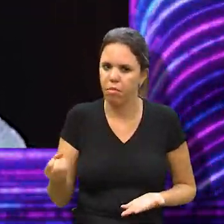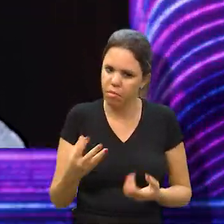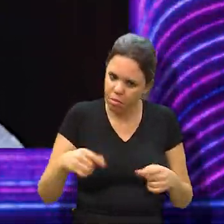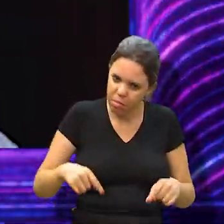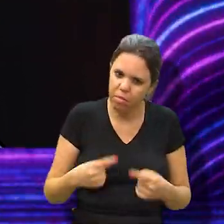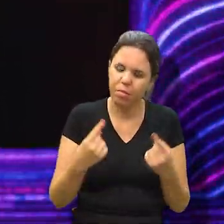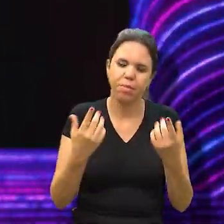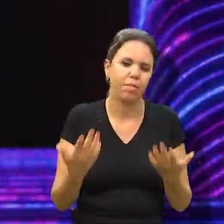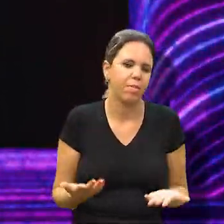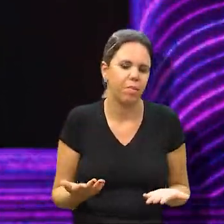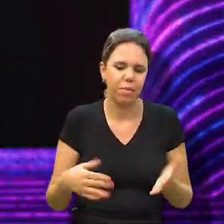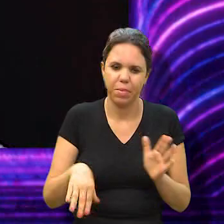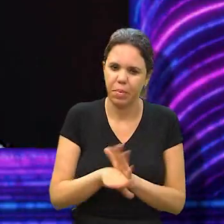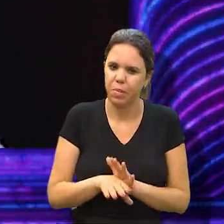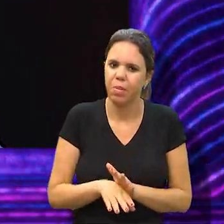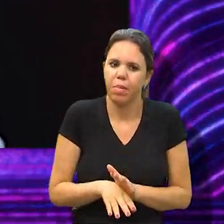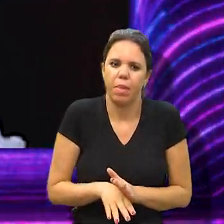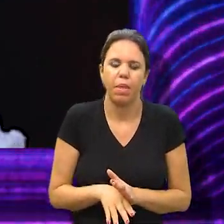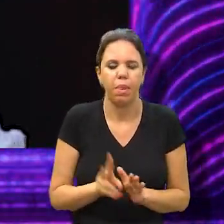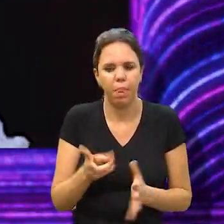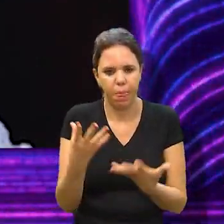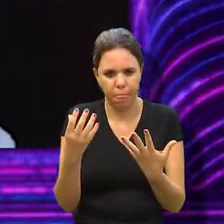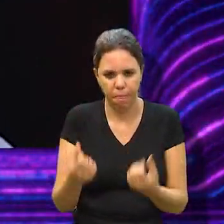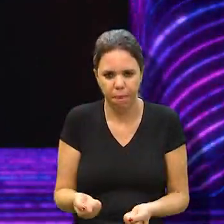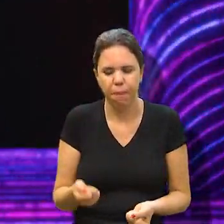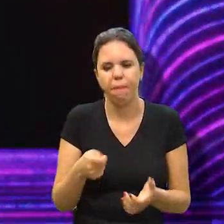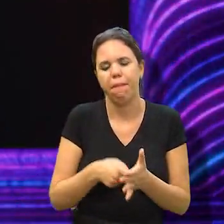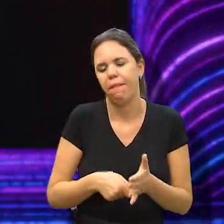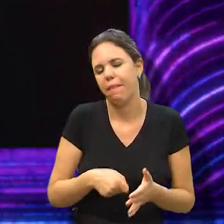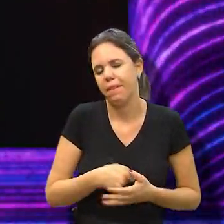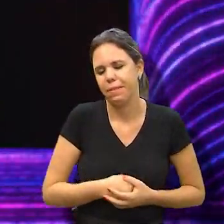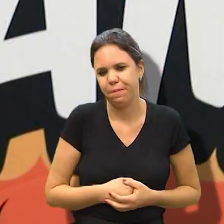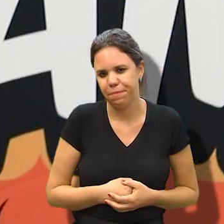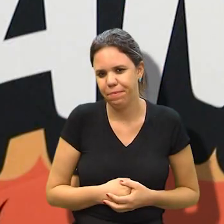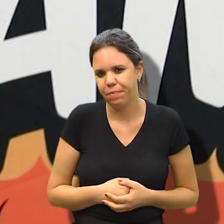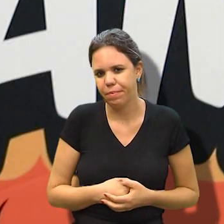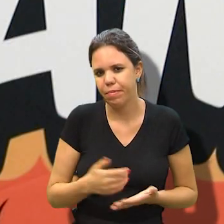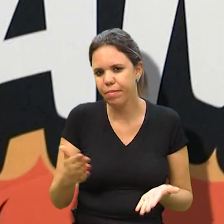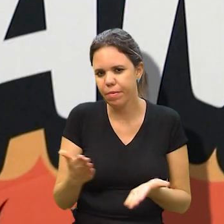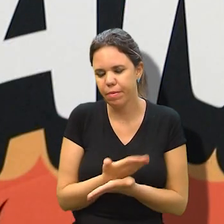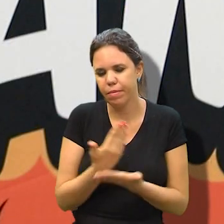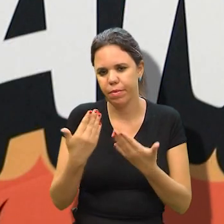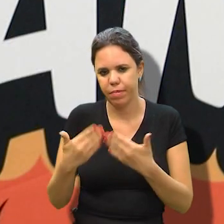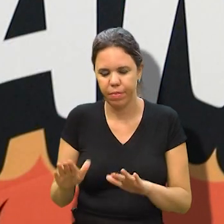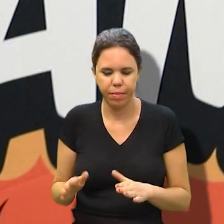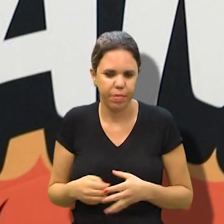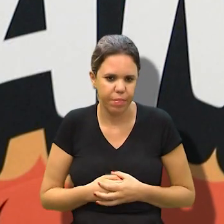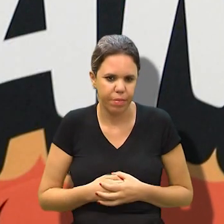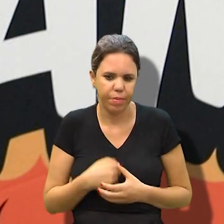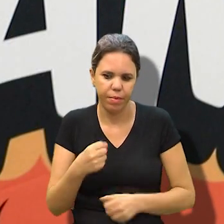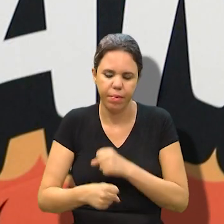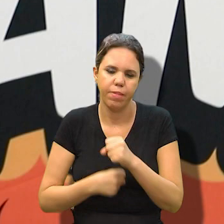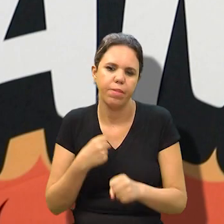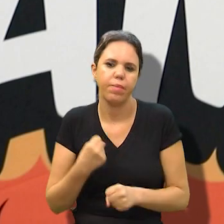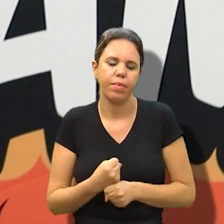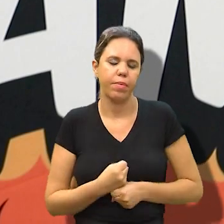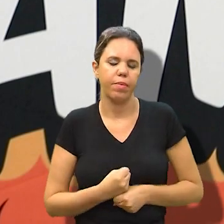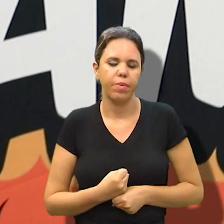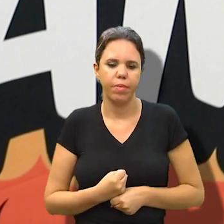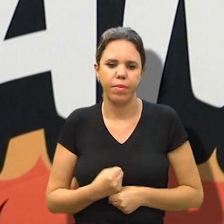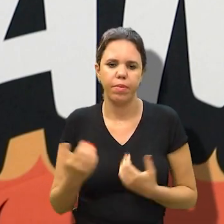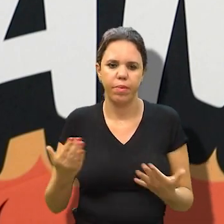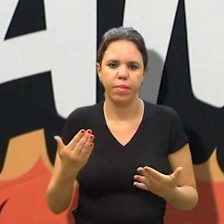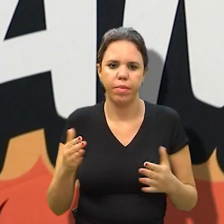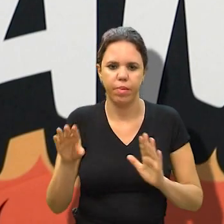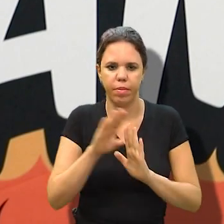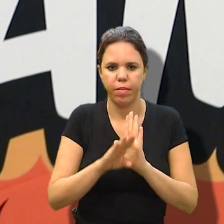novos desafios. Então, quando vem eu sempre abraço a causa. Bom, o livro ele foi lançado este ano.